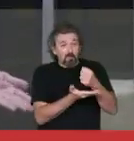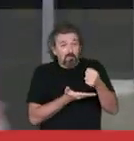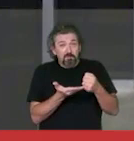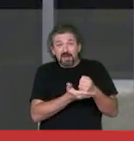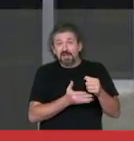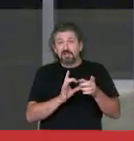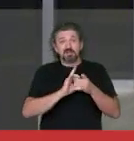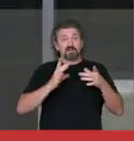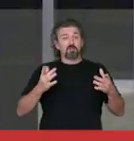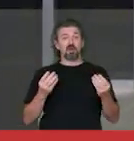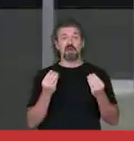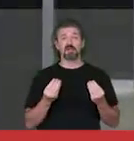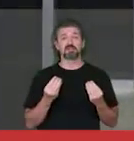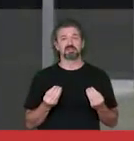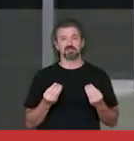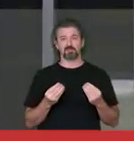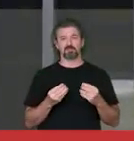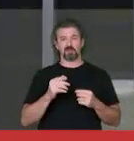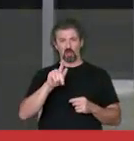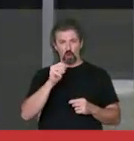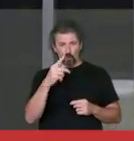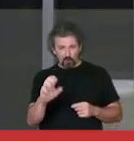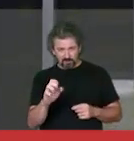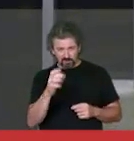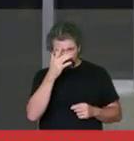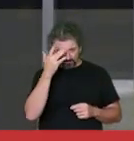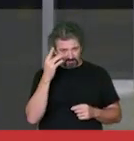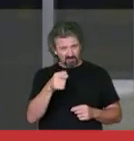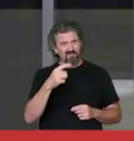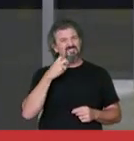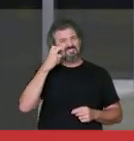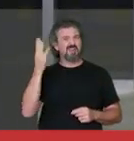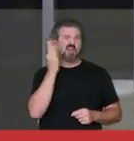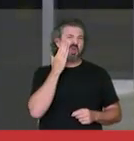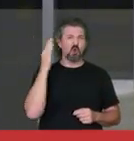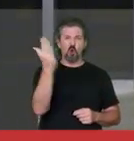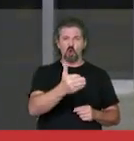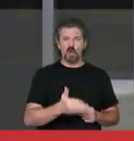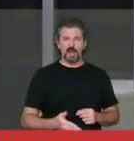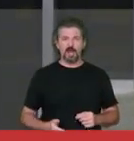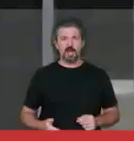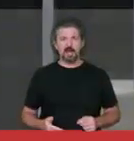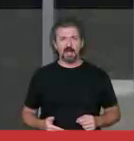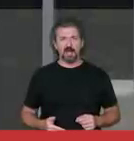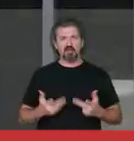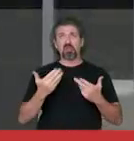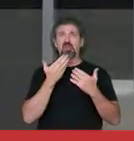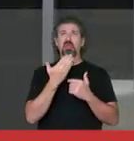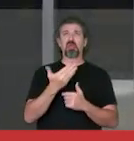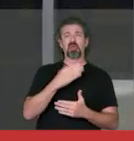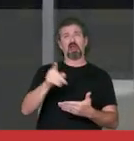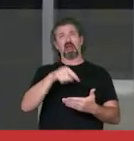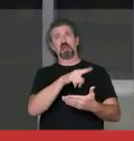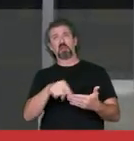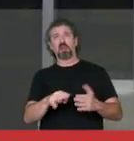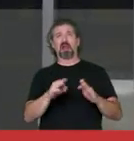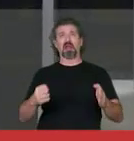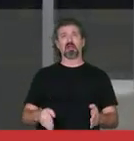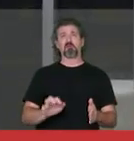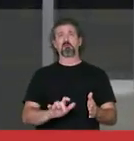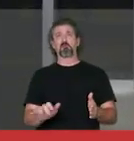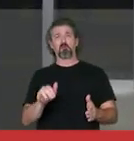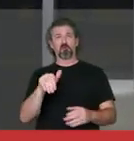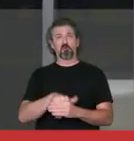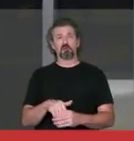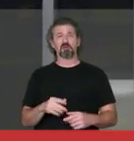democracia. Então, golpistas, tenham vergonha na cara, não fiquem solicitando anulação de urnas para